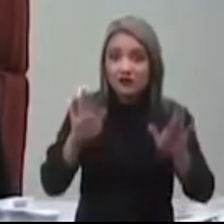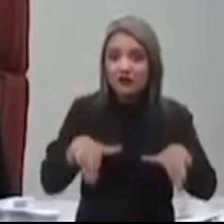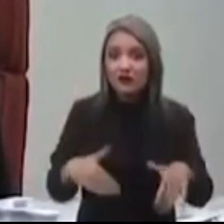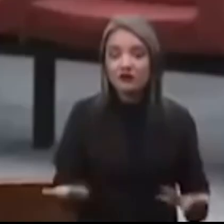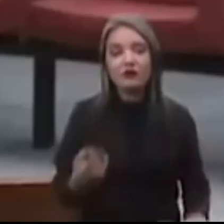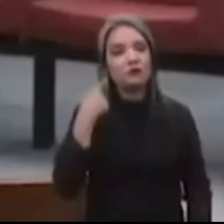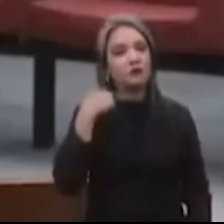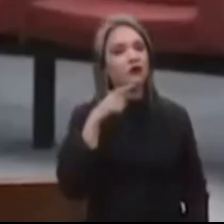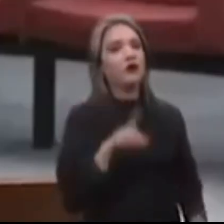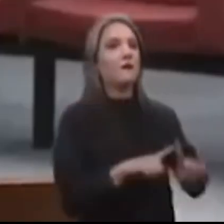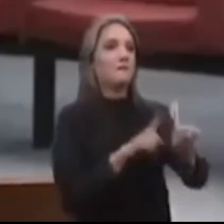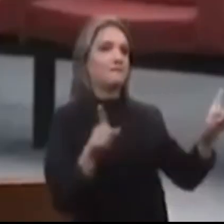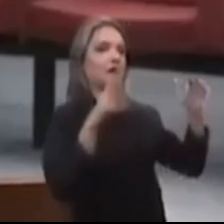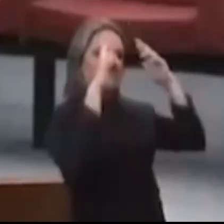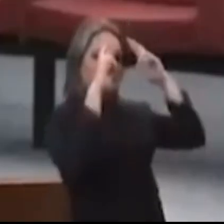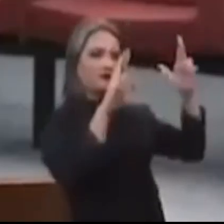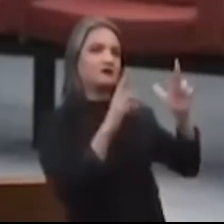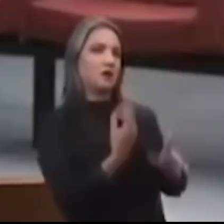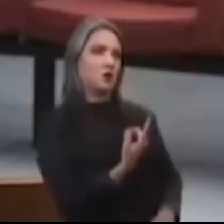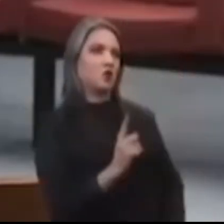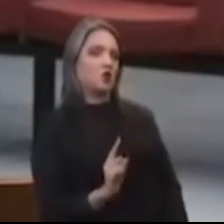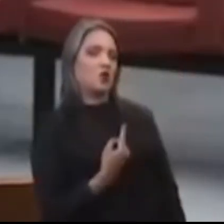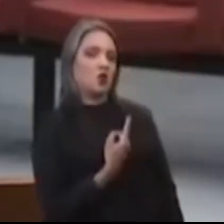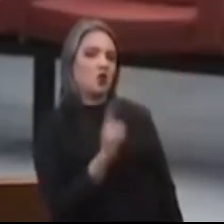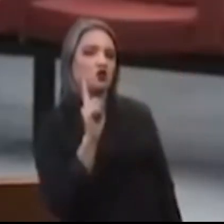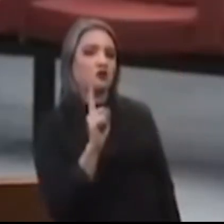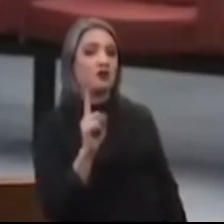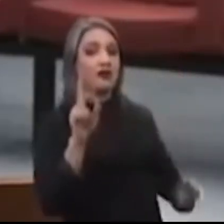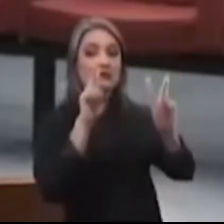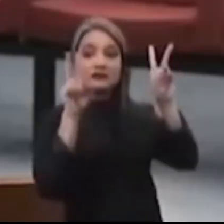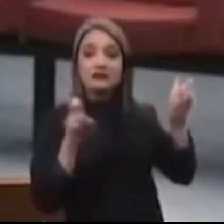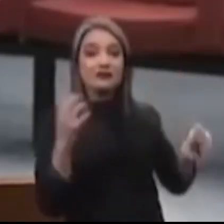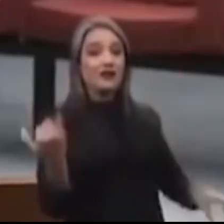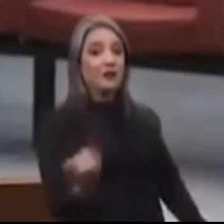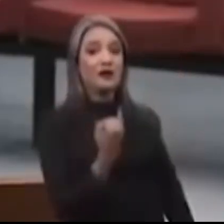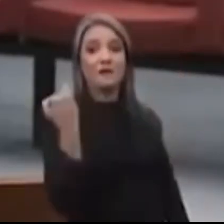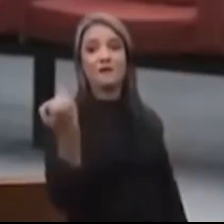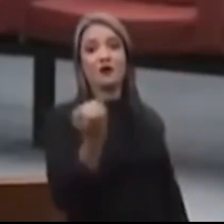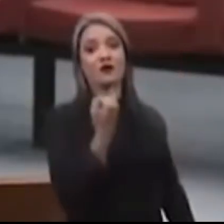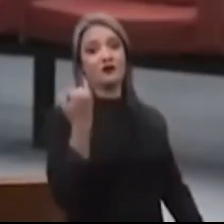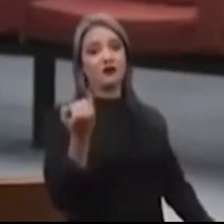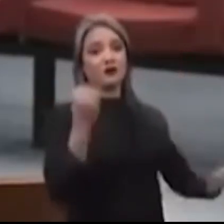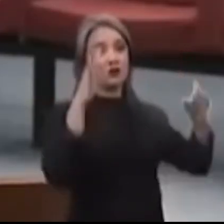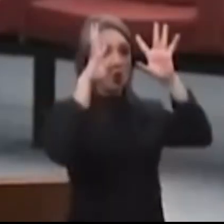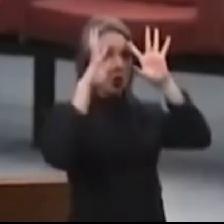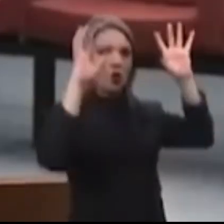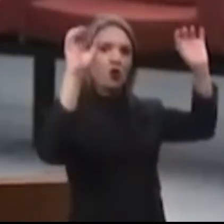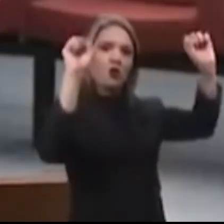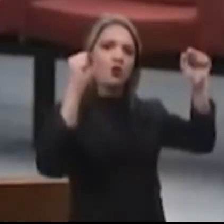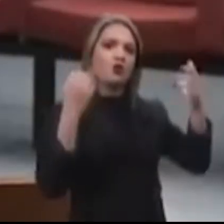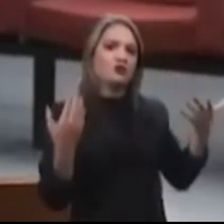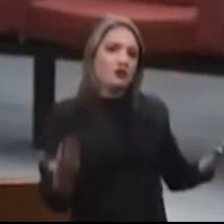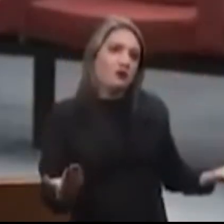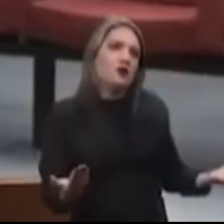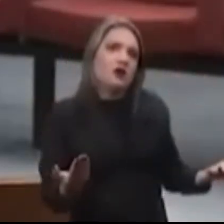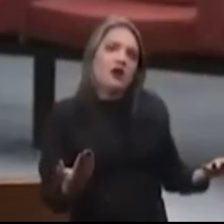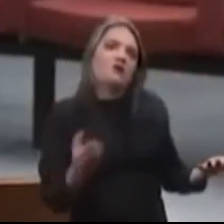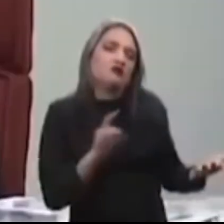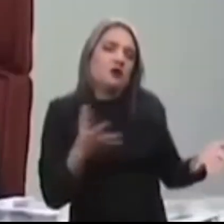o respeito para dizer uma última coisa por favor este tema é da maior relevância o tribunal só se eleva ouvindo outras vozes Obrigado